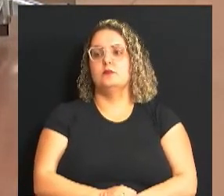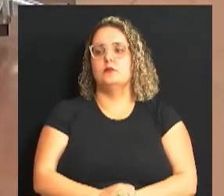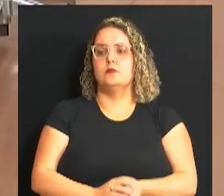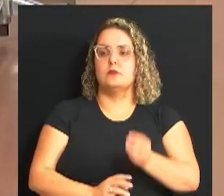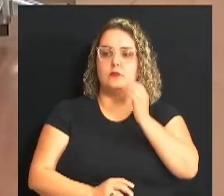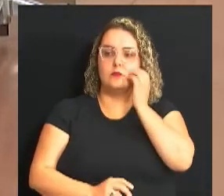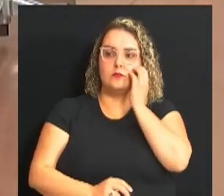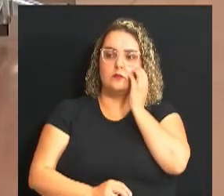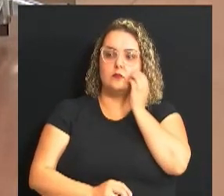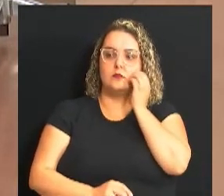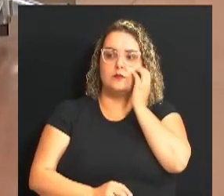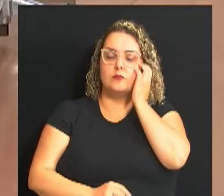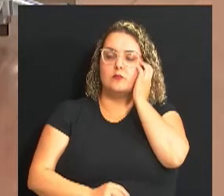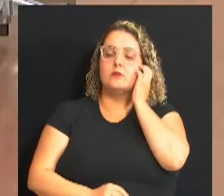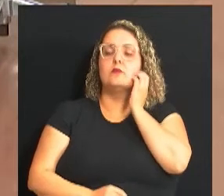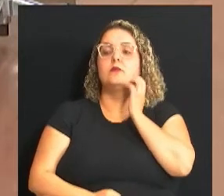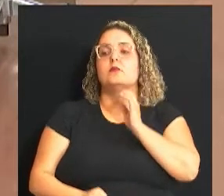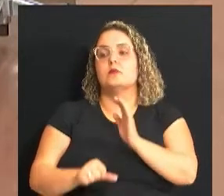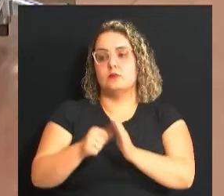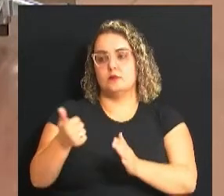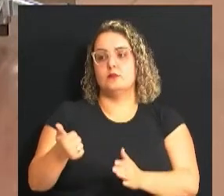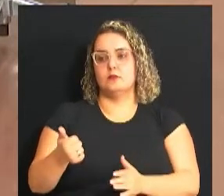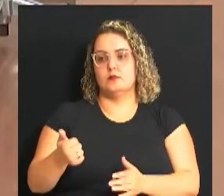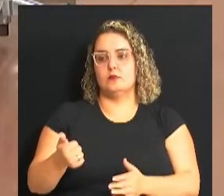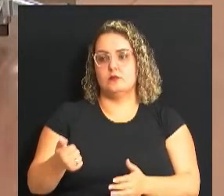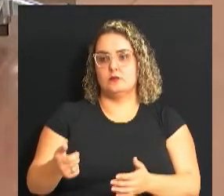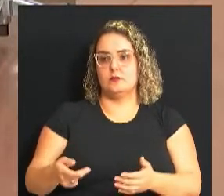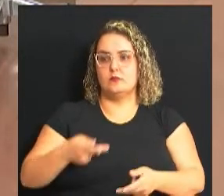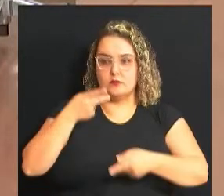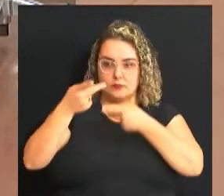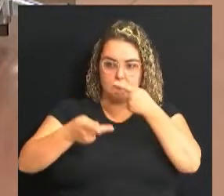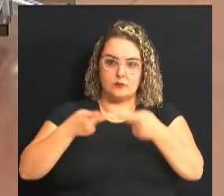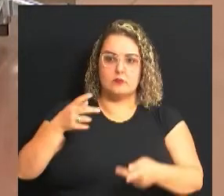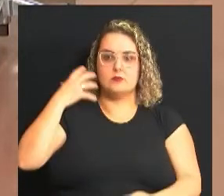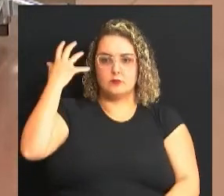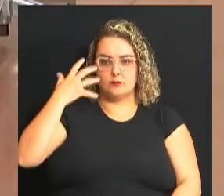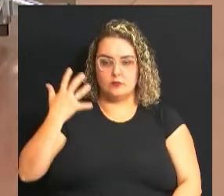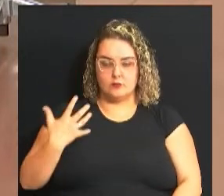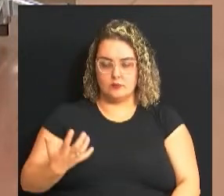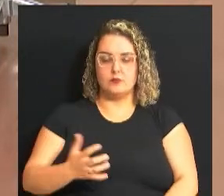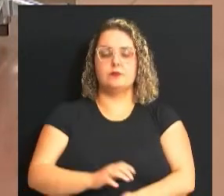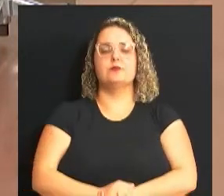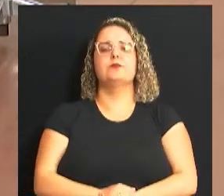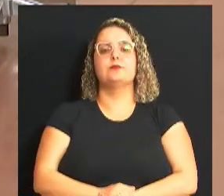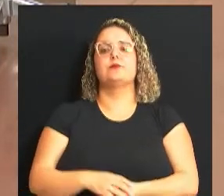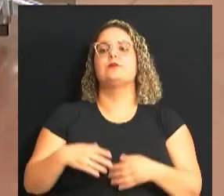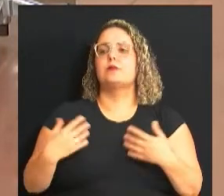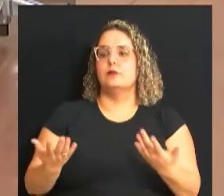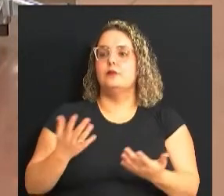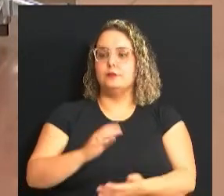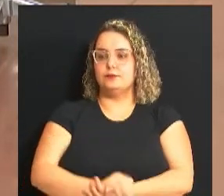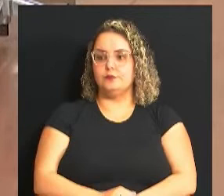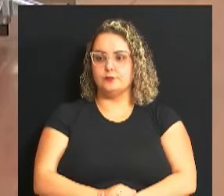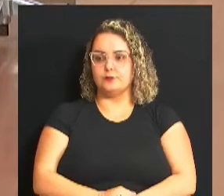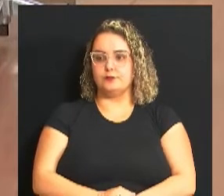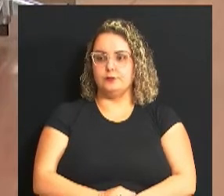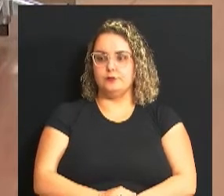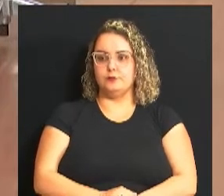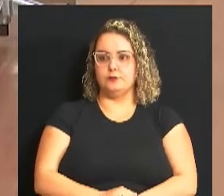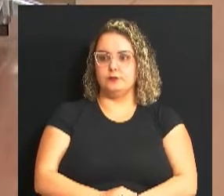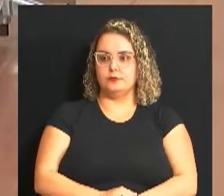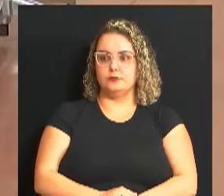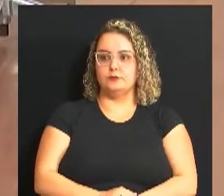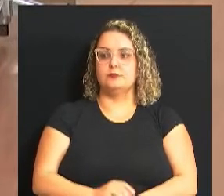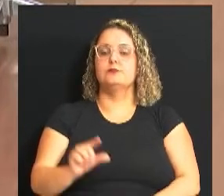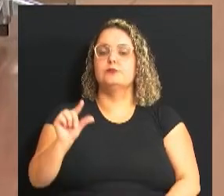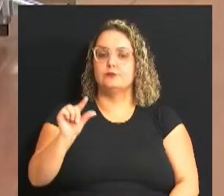Voltando, então, falando primeiro das considerações da vereadora Guida, com relação a ser pouco, a